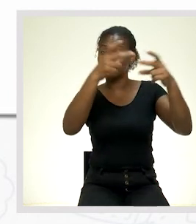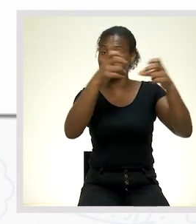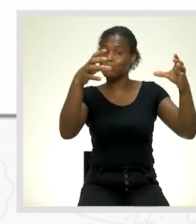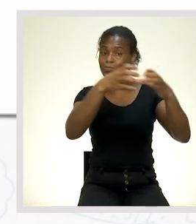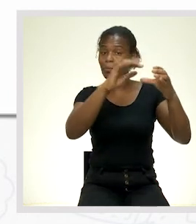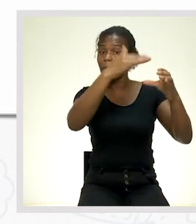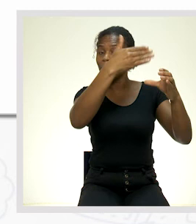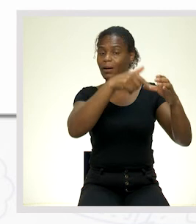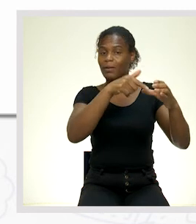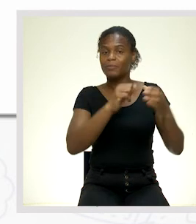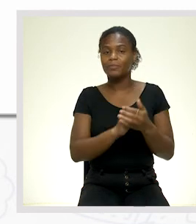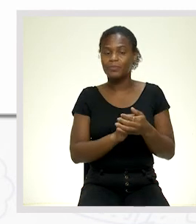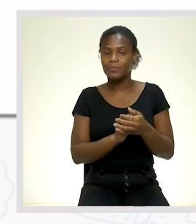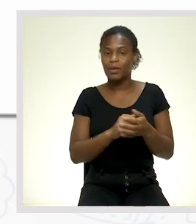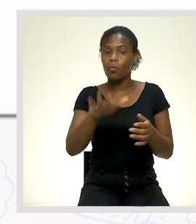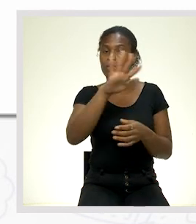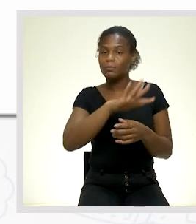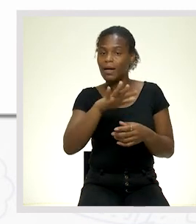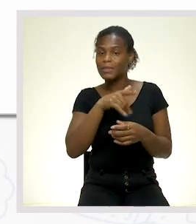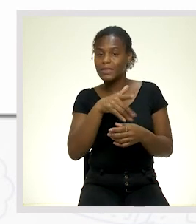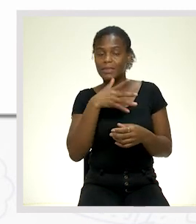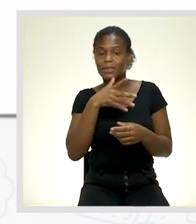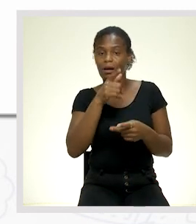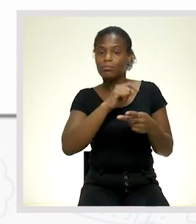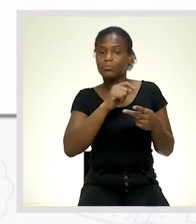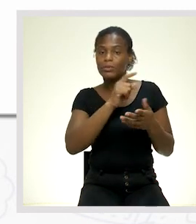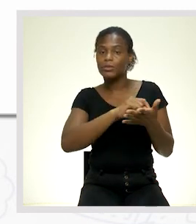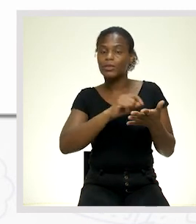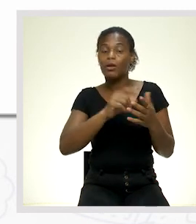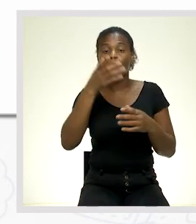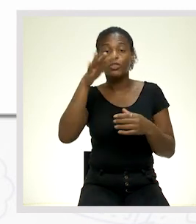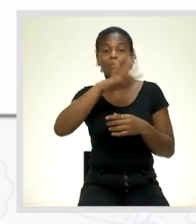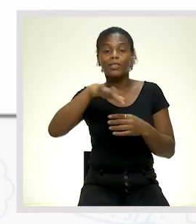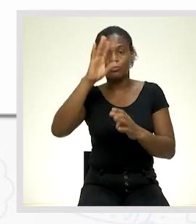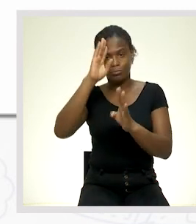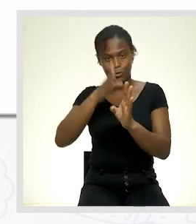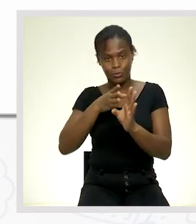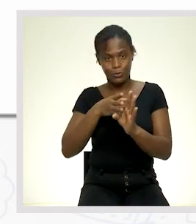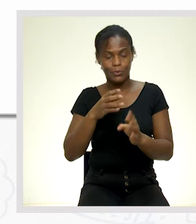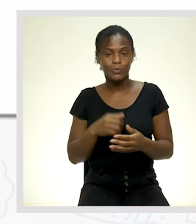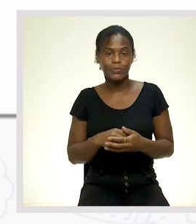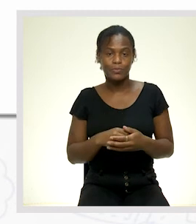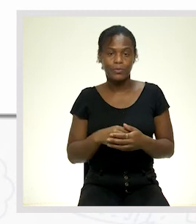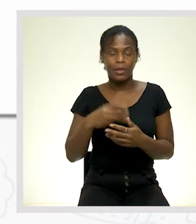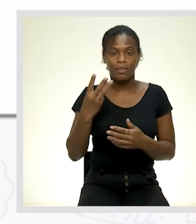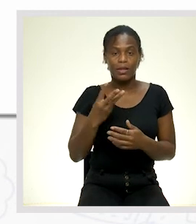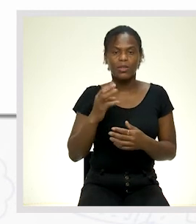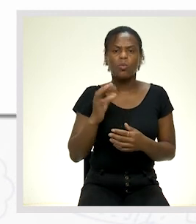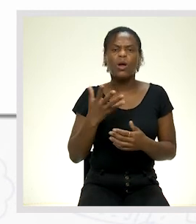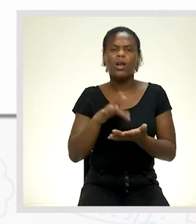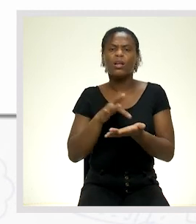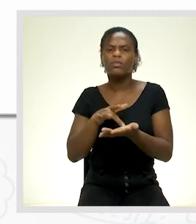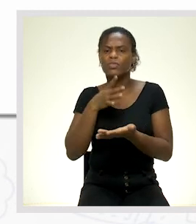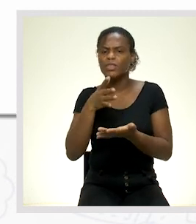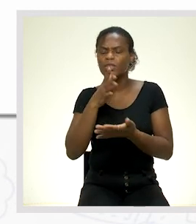O tipo de espaço descrito é o psicológico. 3. A que livro se refere o poeta